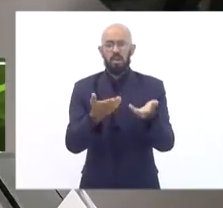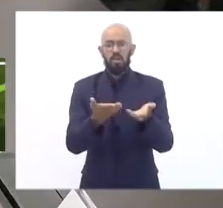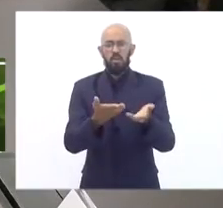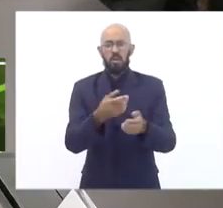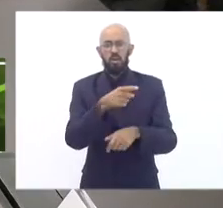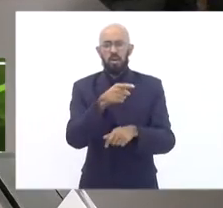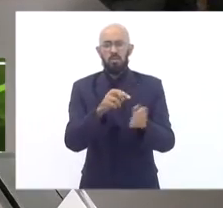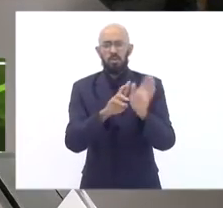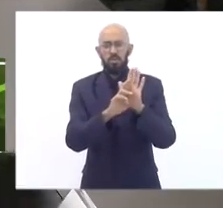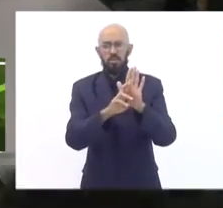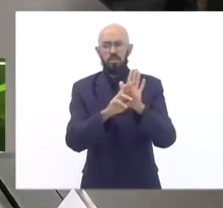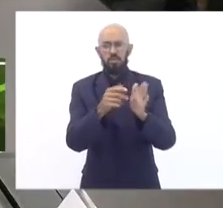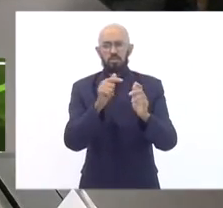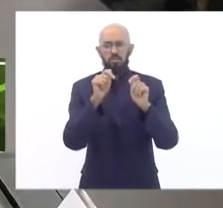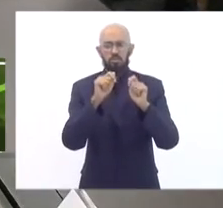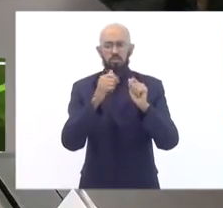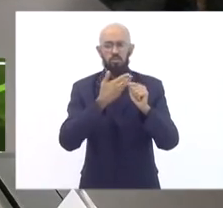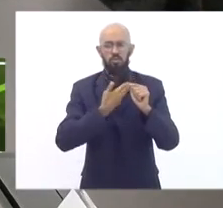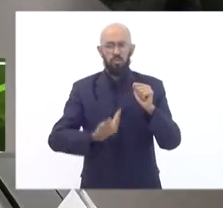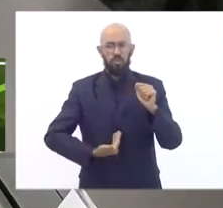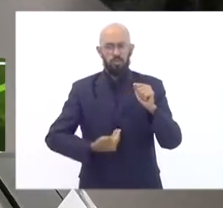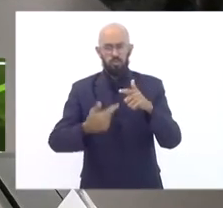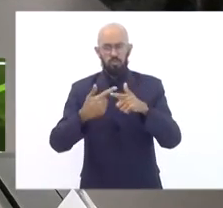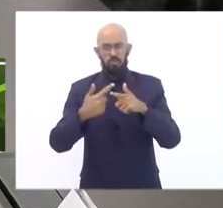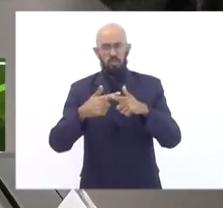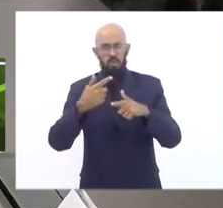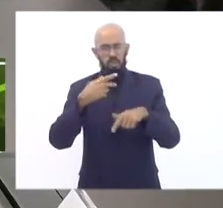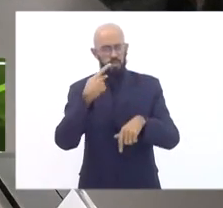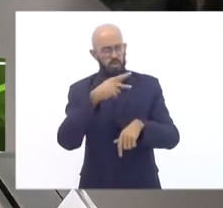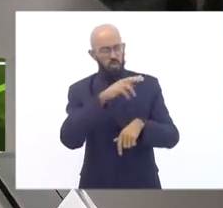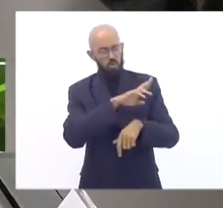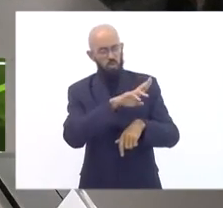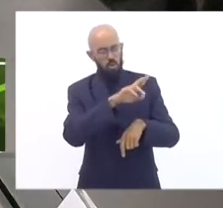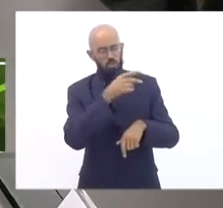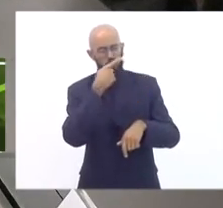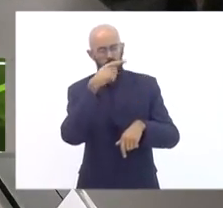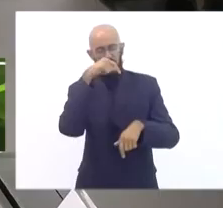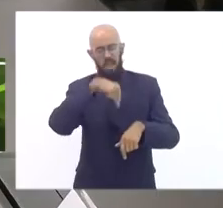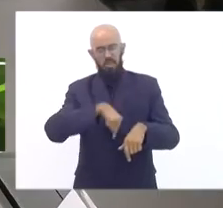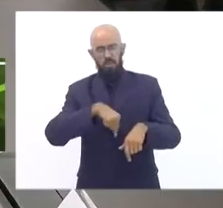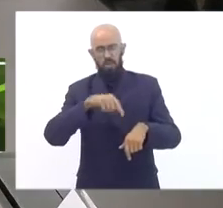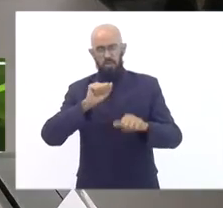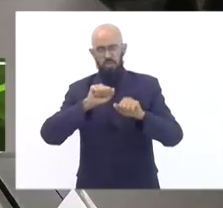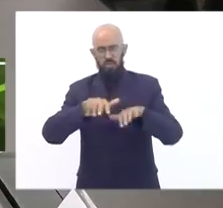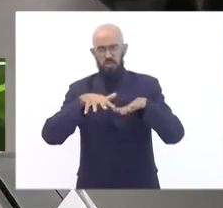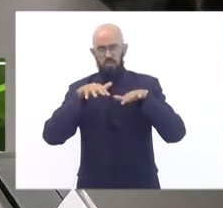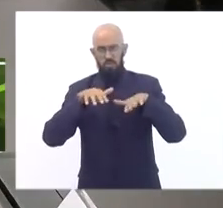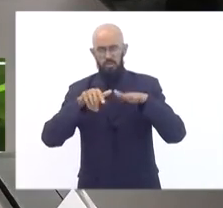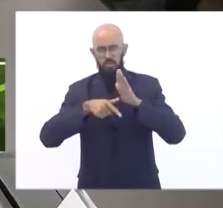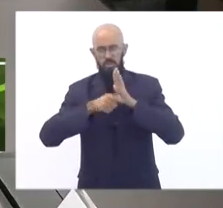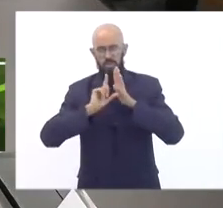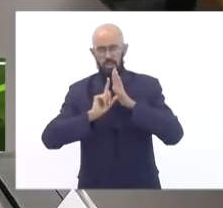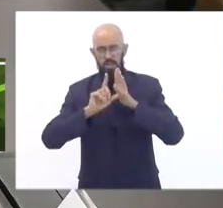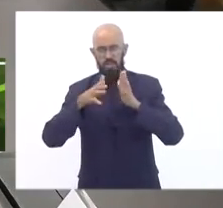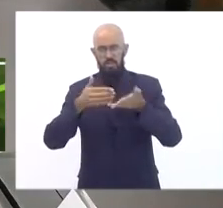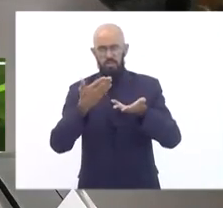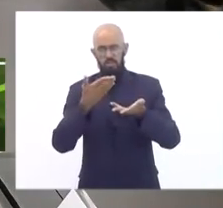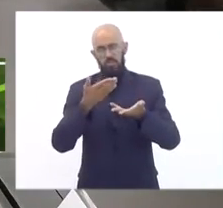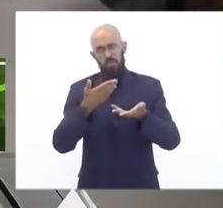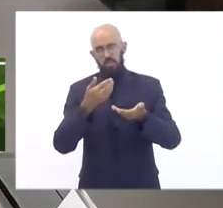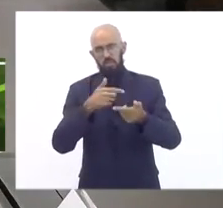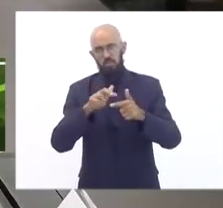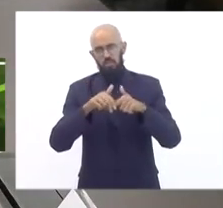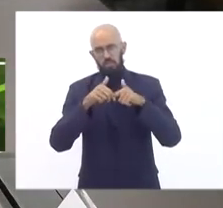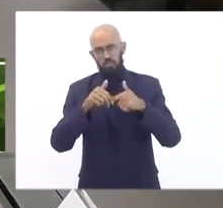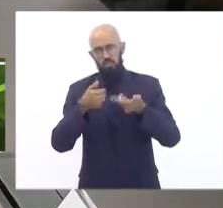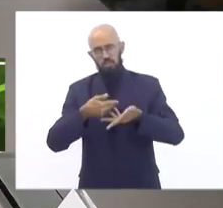Priscila. Seu nome foi citado na audiência passada. Eu fiz questão que você fosse convidada para estar presente aqui hoje,